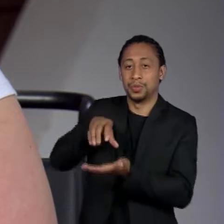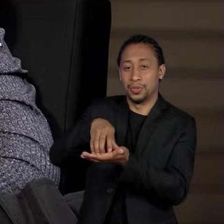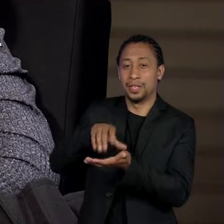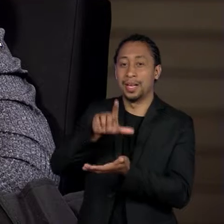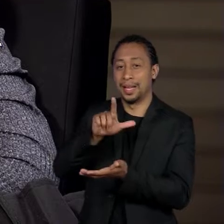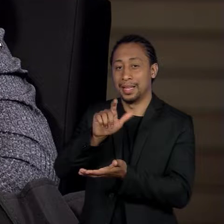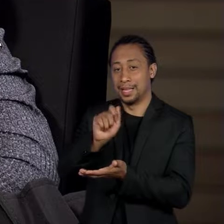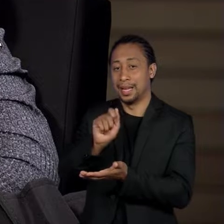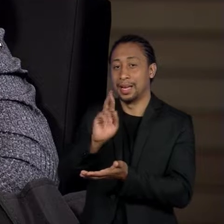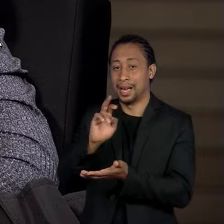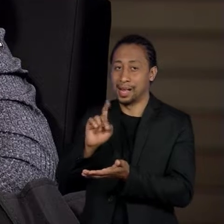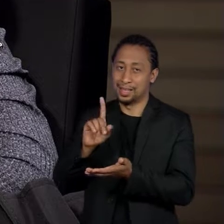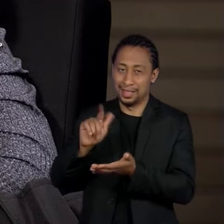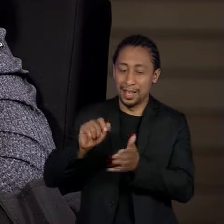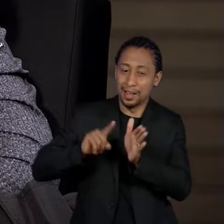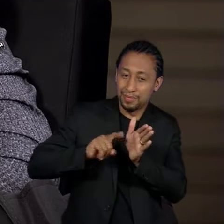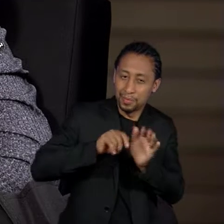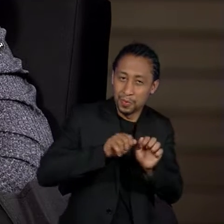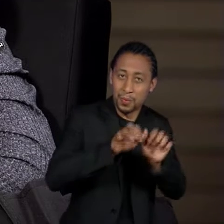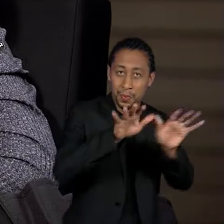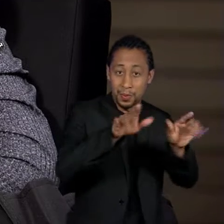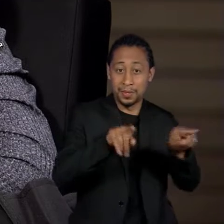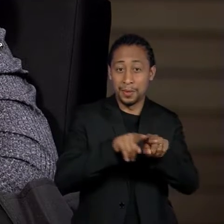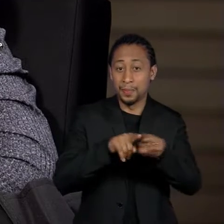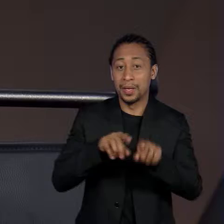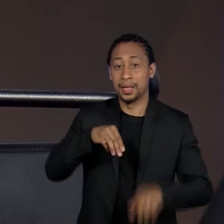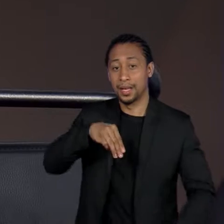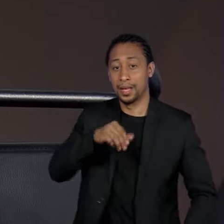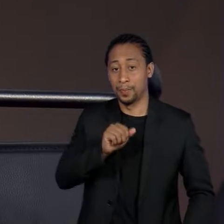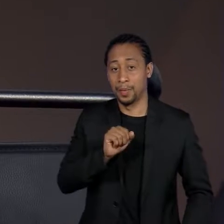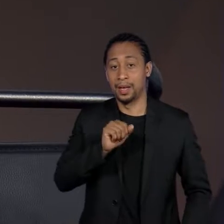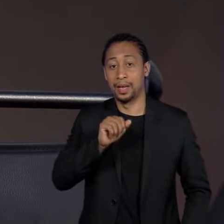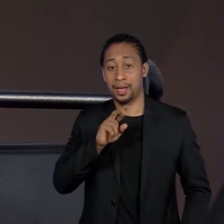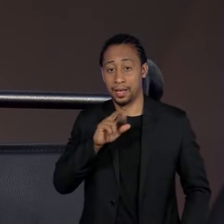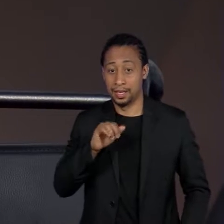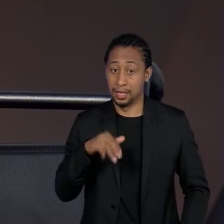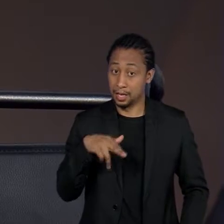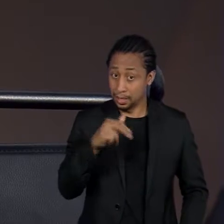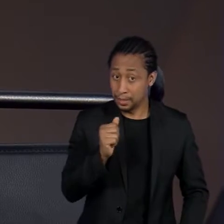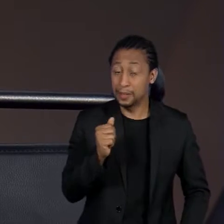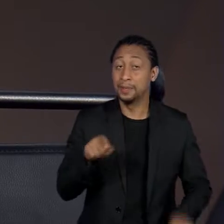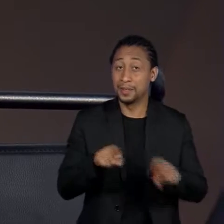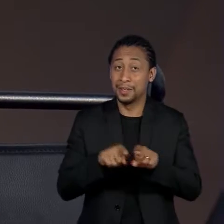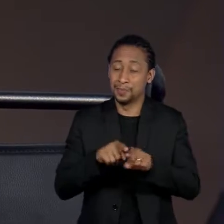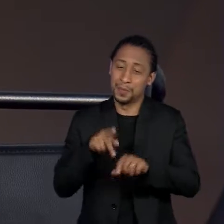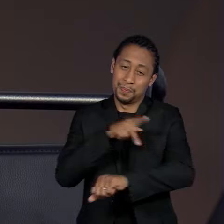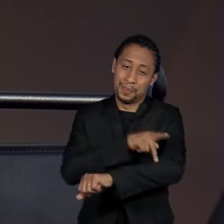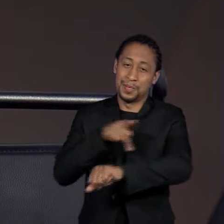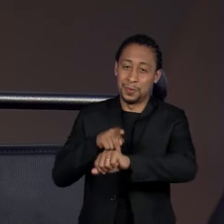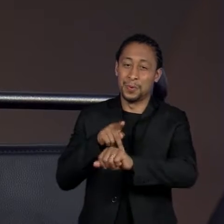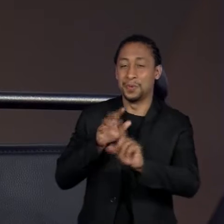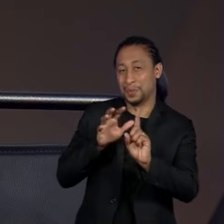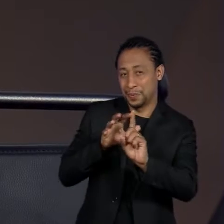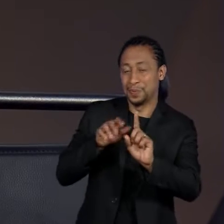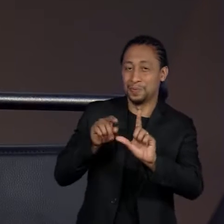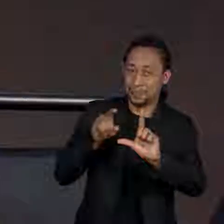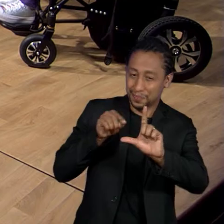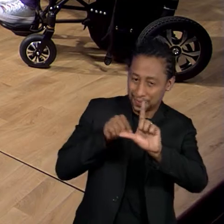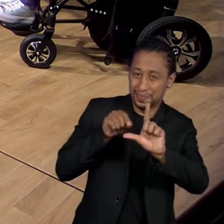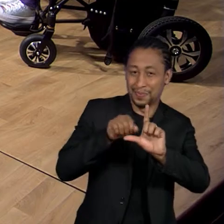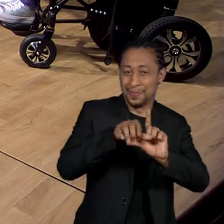Virapupa, a designer e influenciadora Marina Batista e o pedagogo e também influenciador digital Ivan